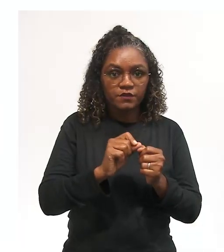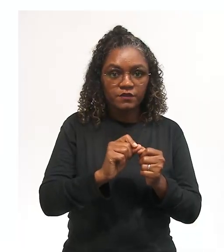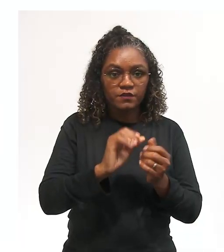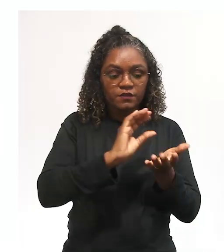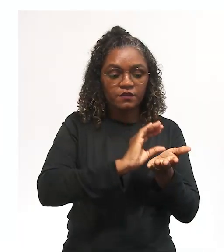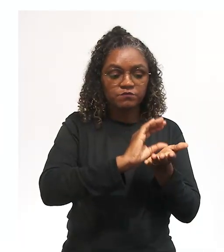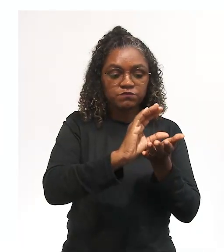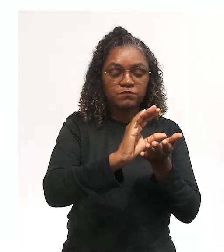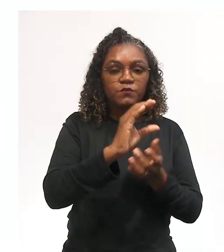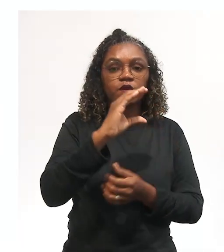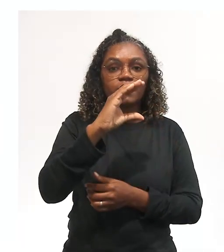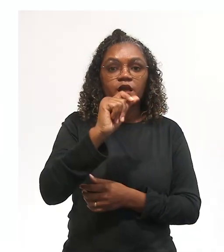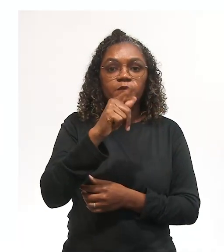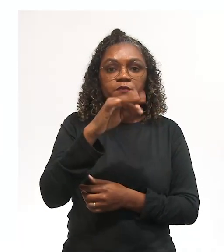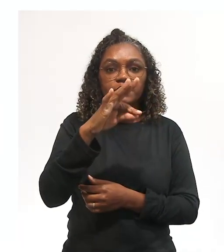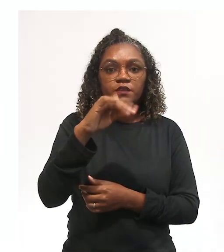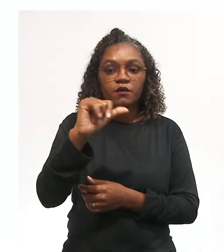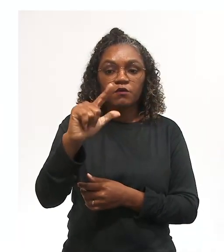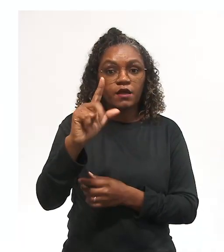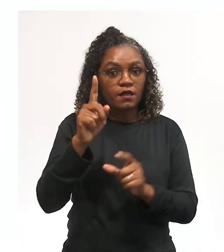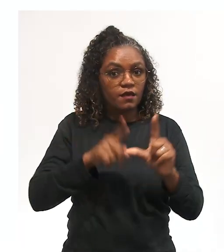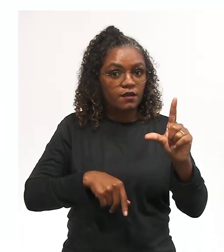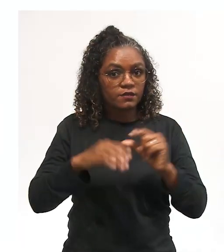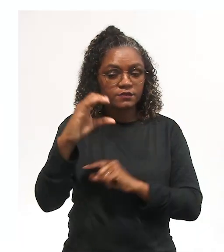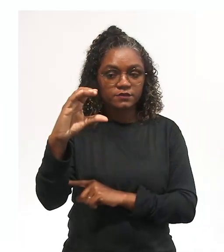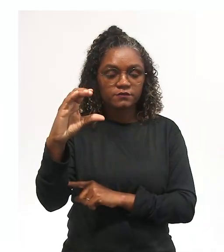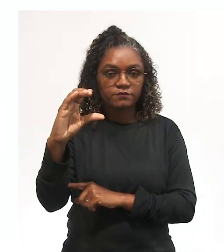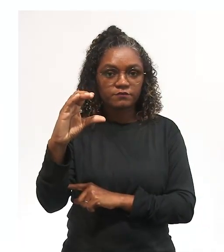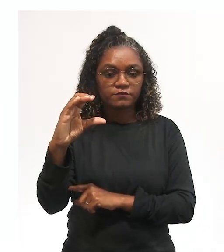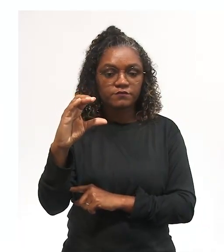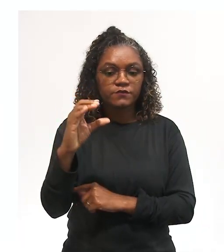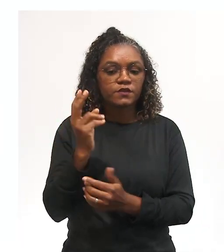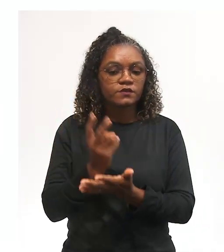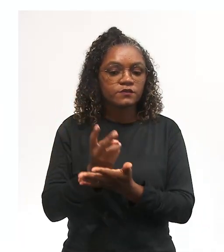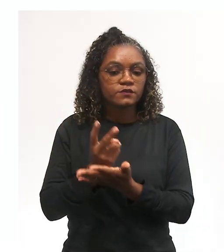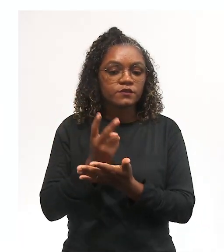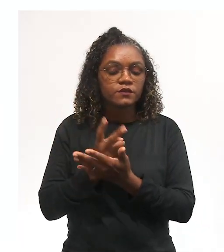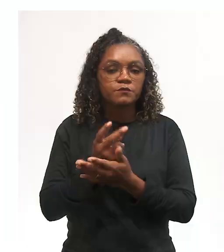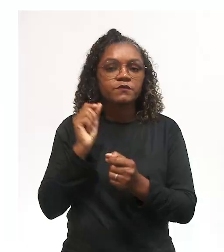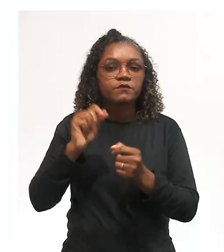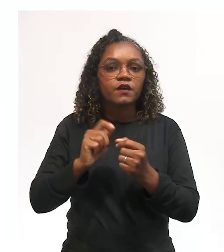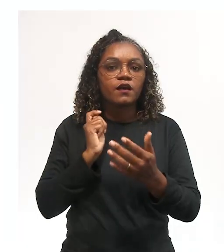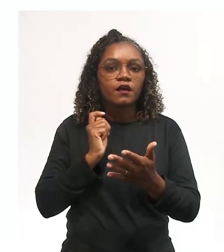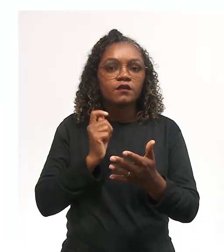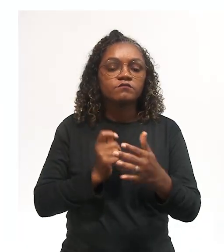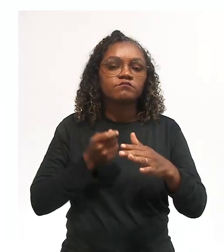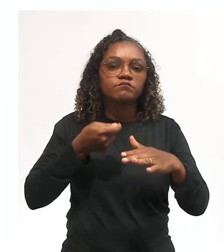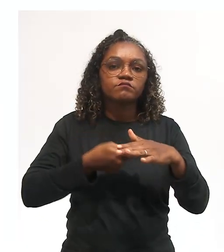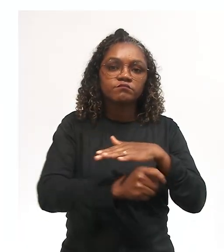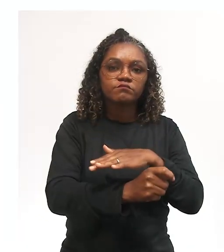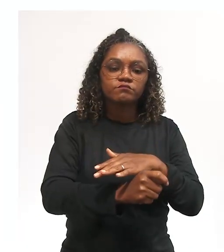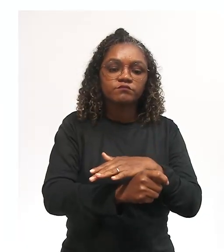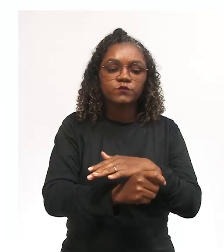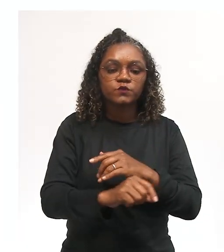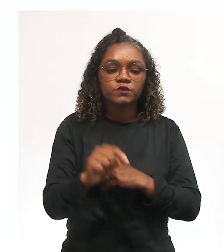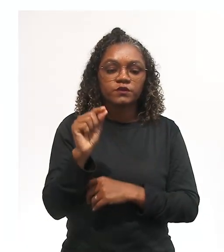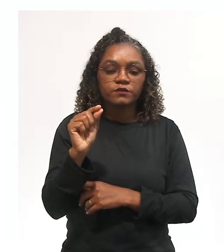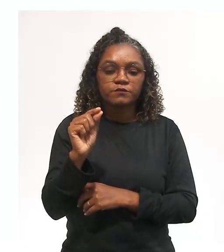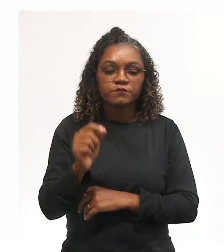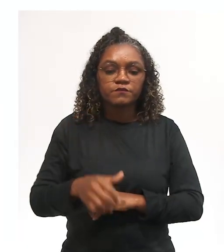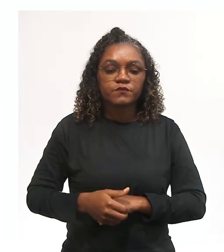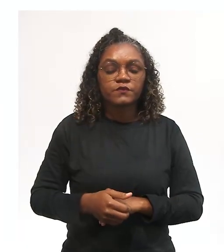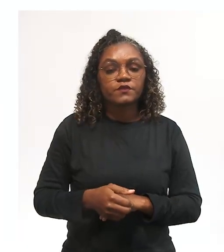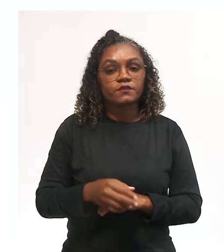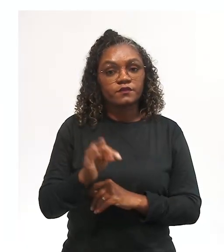C, são constantes e proporcionais ao capital aplicado na razão da taxa de juros. Taxa de